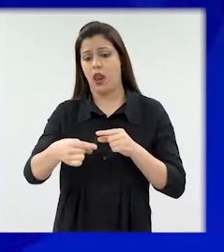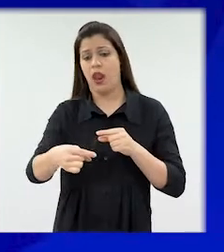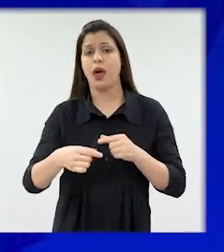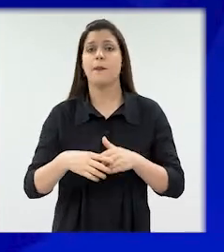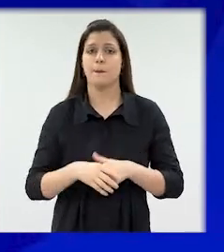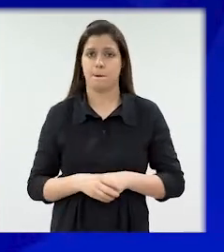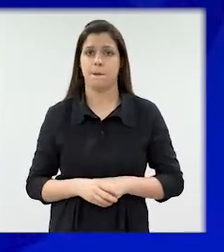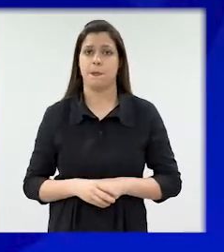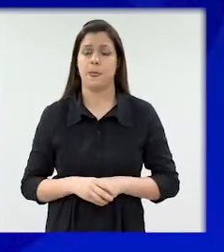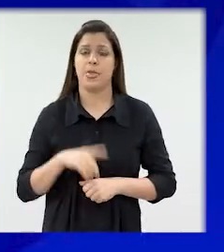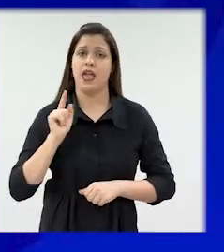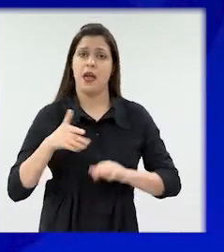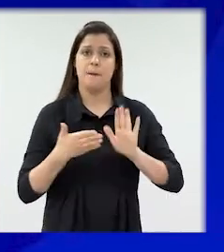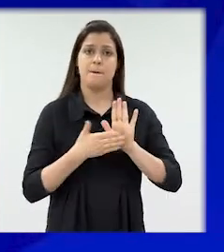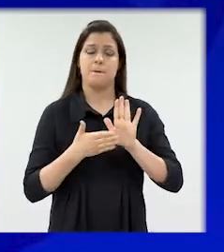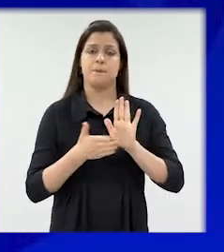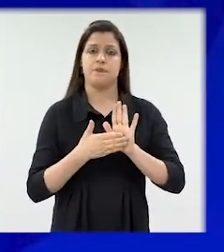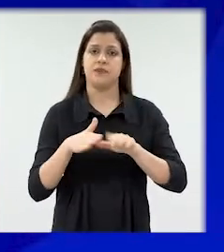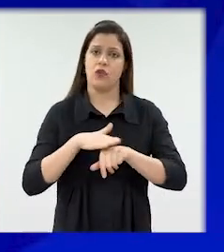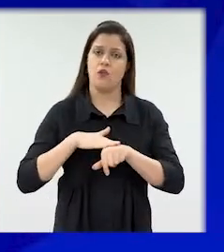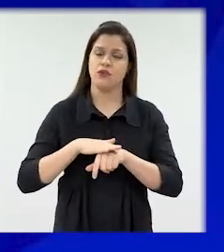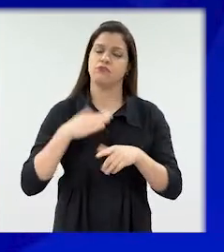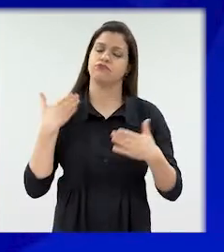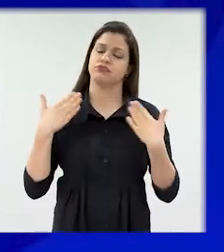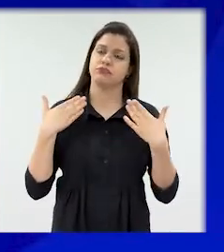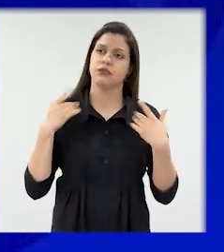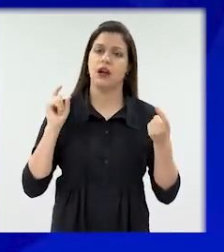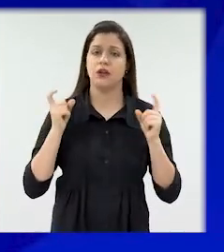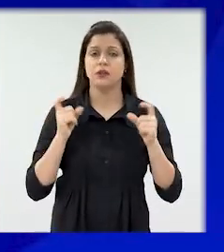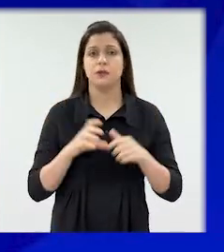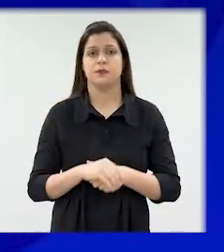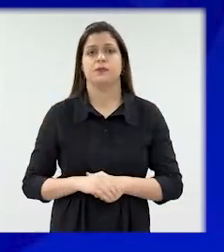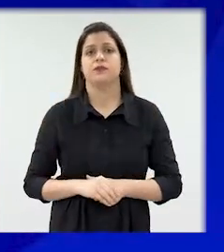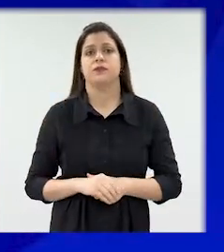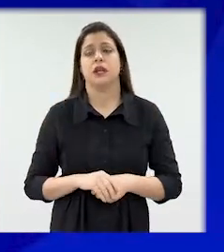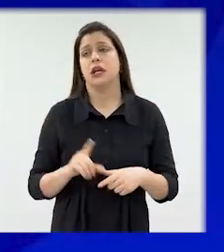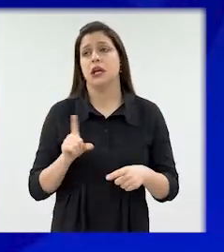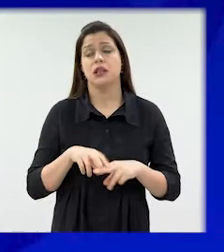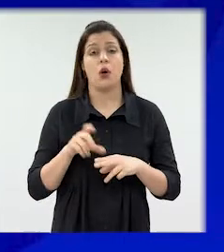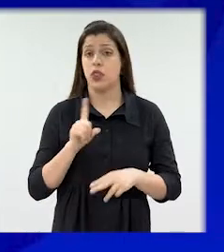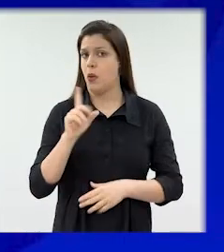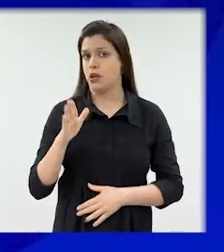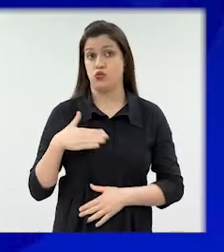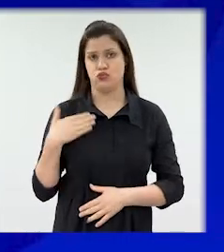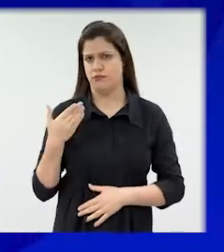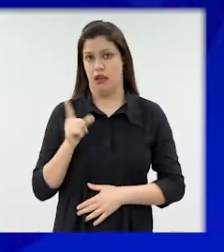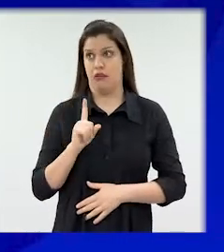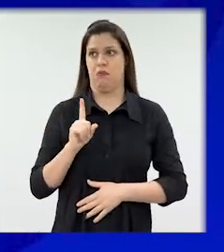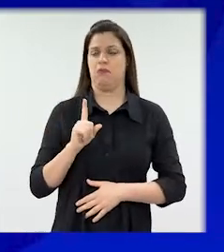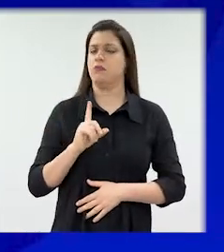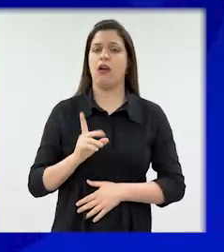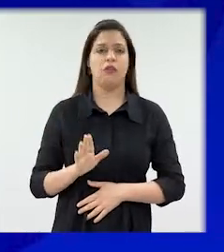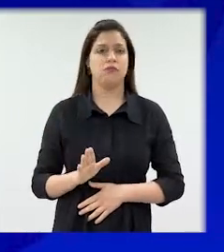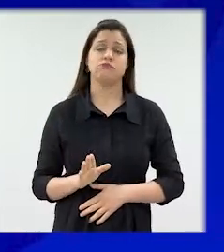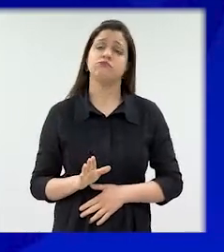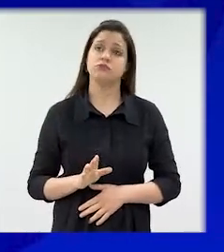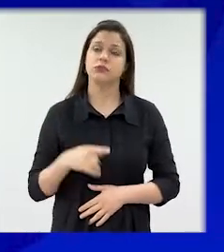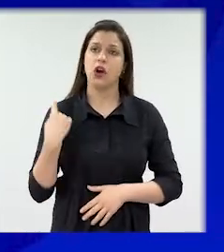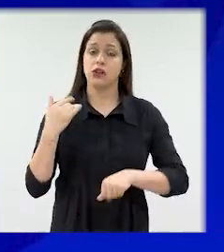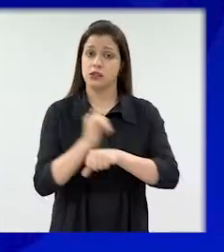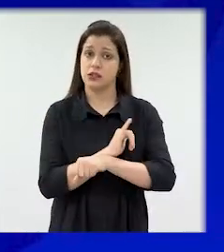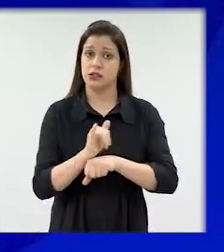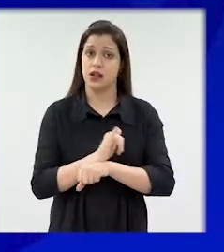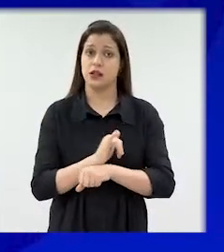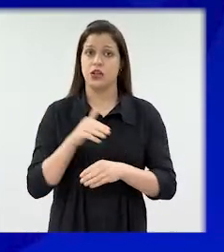adequou-se às propostas que vinham sendo feitas durante essas reuniões. Então, para a gente não é surpresa nenhuma e nós estamos preparados para